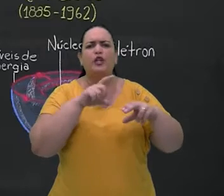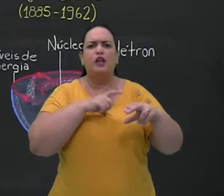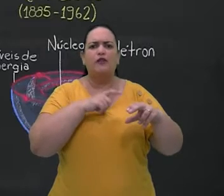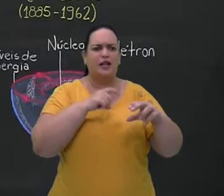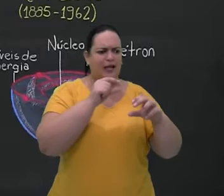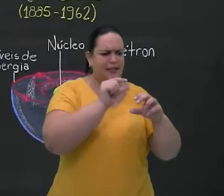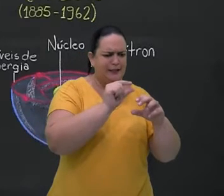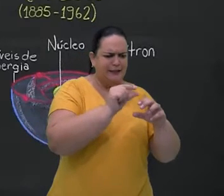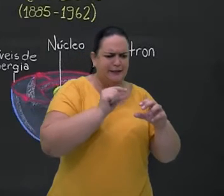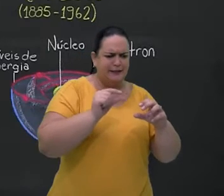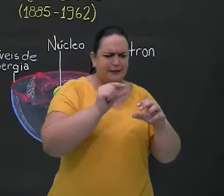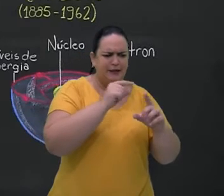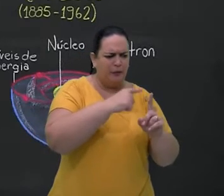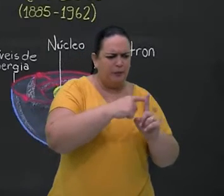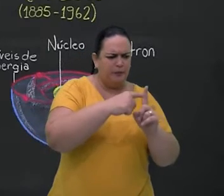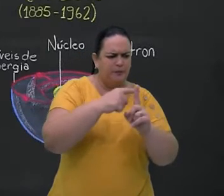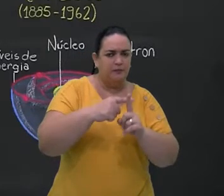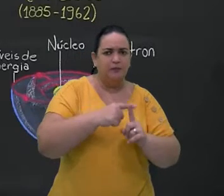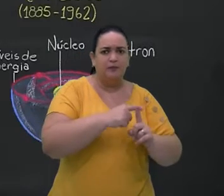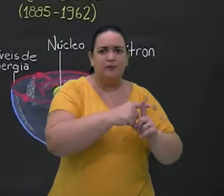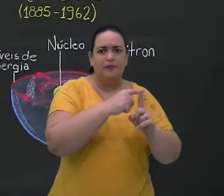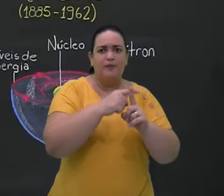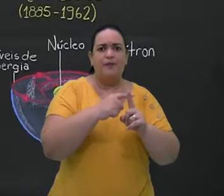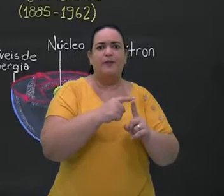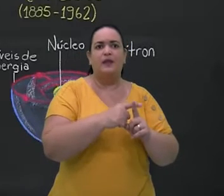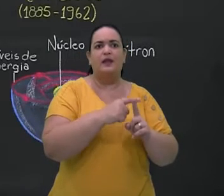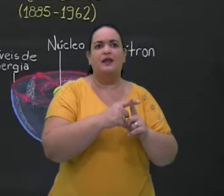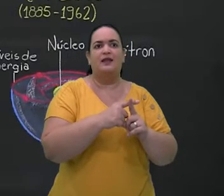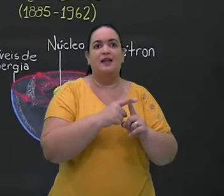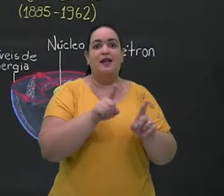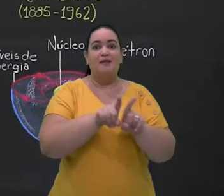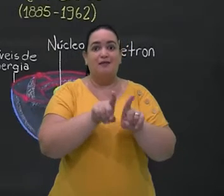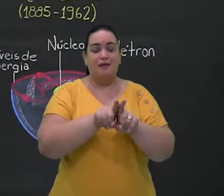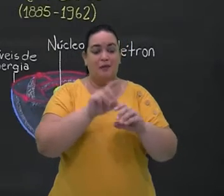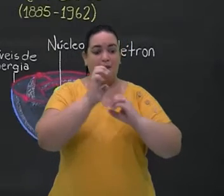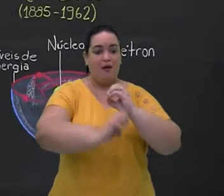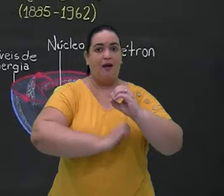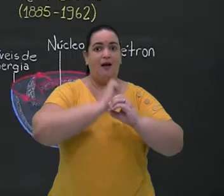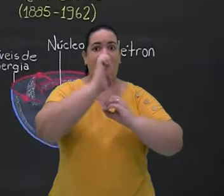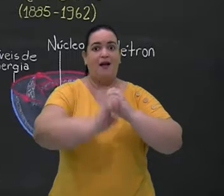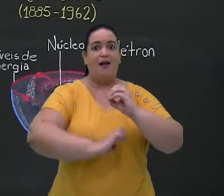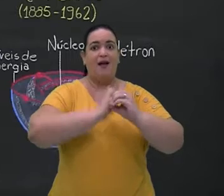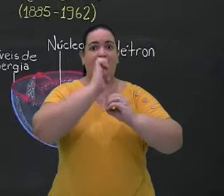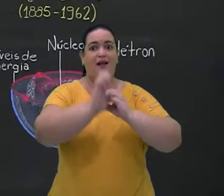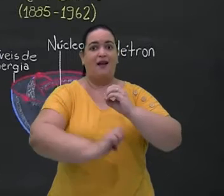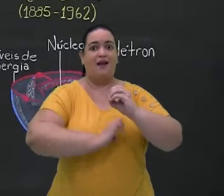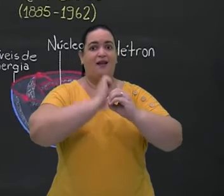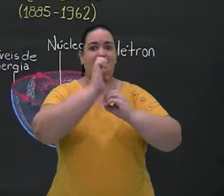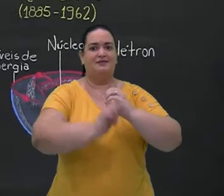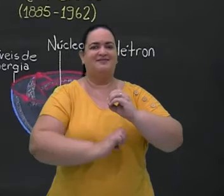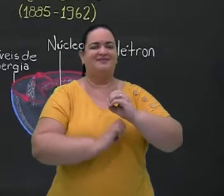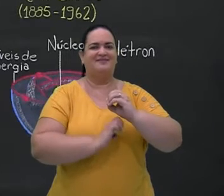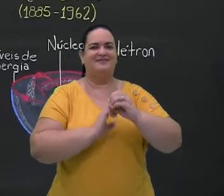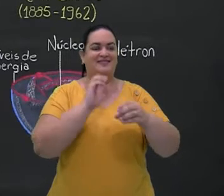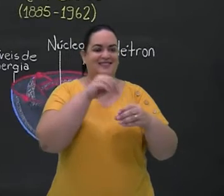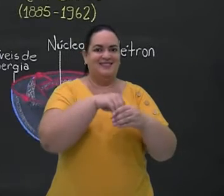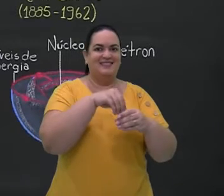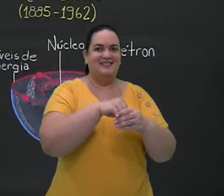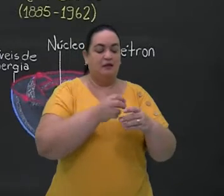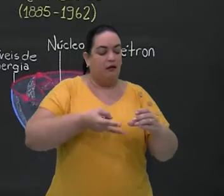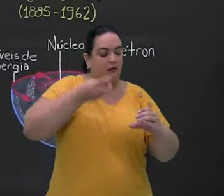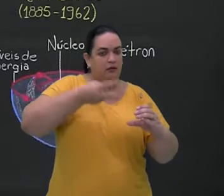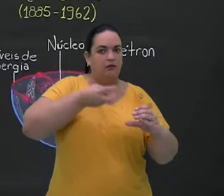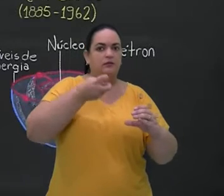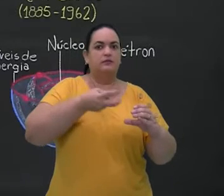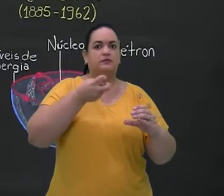tenho elétrons, e dentro dela, além dos elétrons, eu tenho uma massa, uma pasta carregada positivamente, onde os